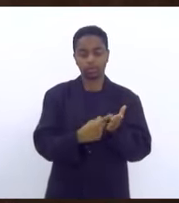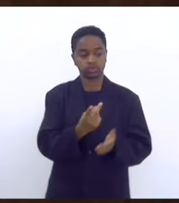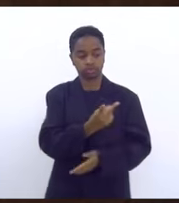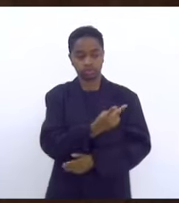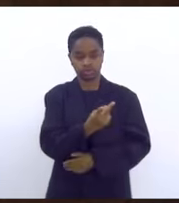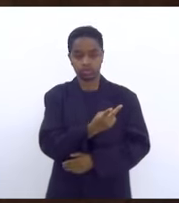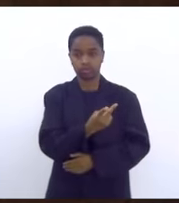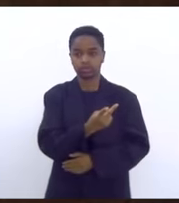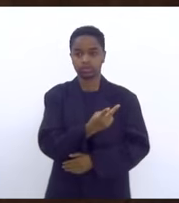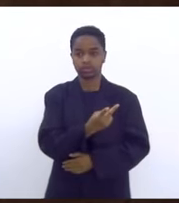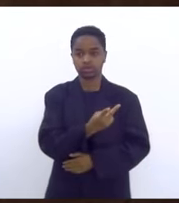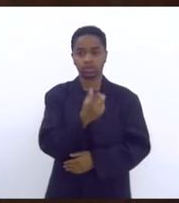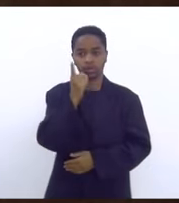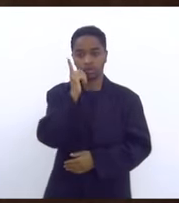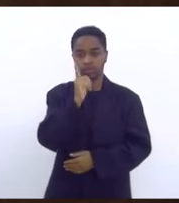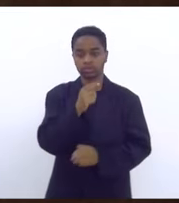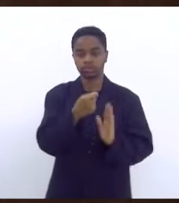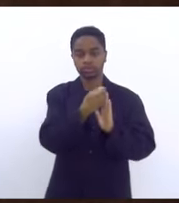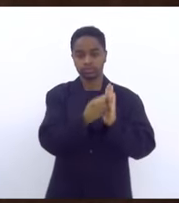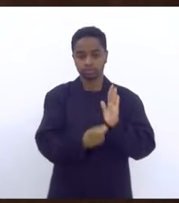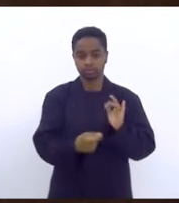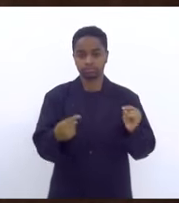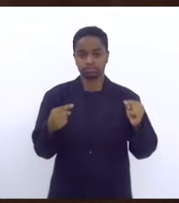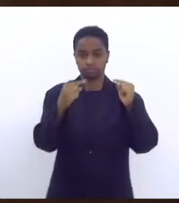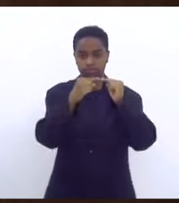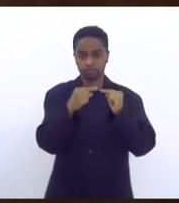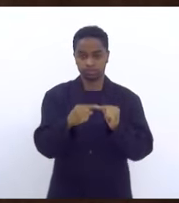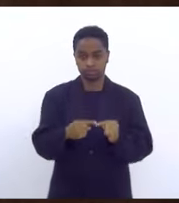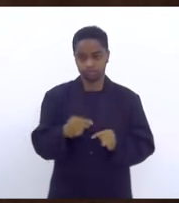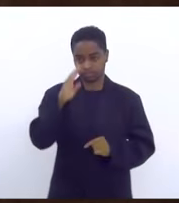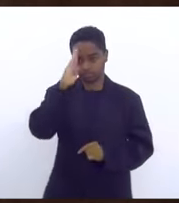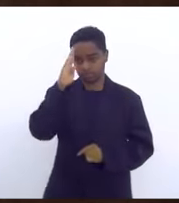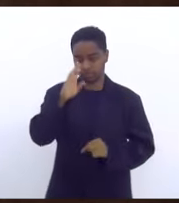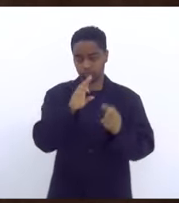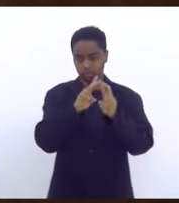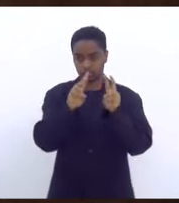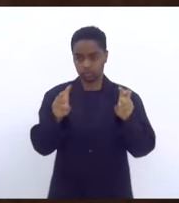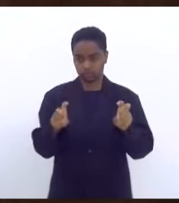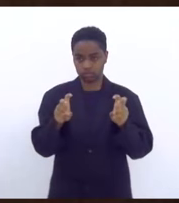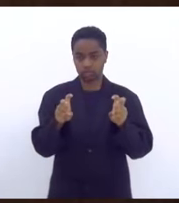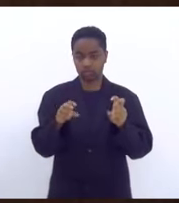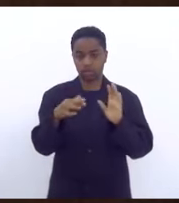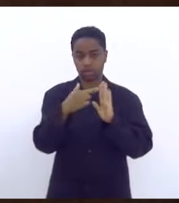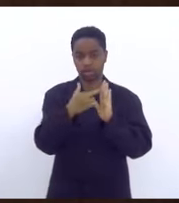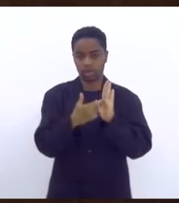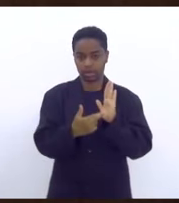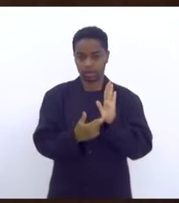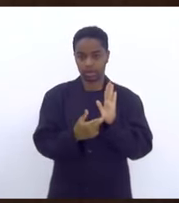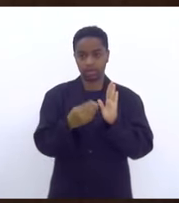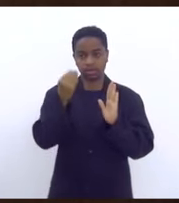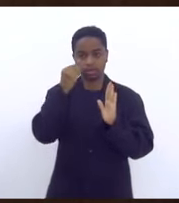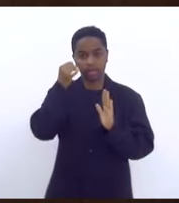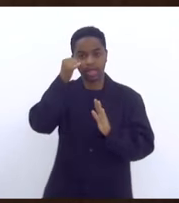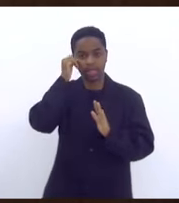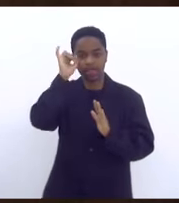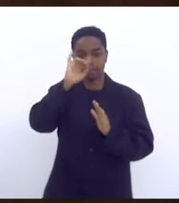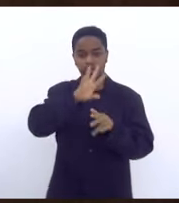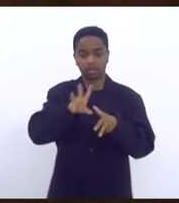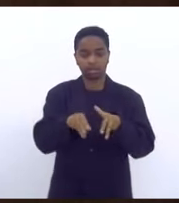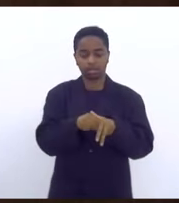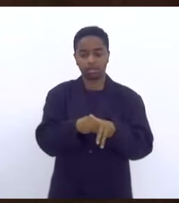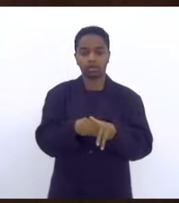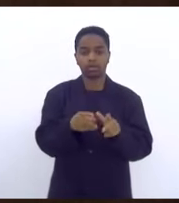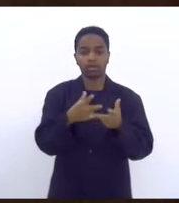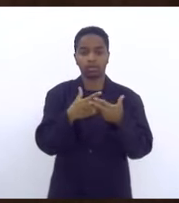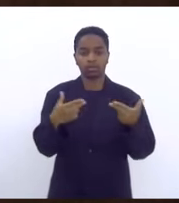Paulo, de chegar a uma redação concisa aqui, sobretudo no que diz respeito a um regramento para que se evite burlar o